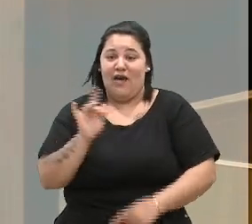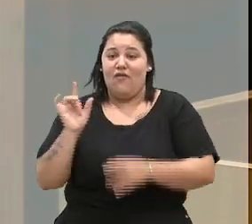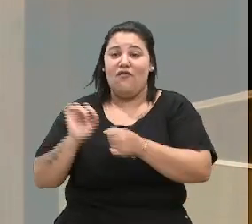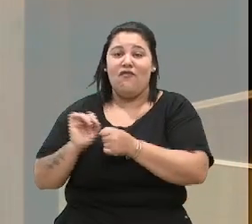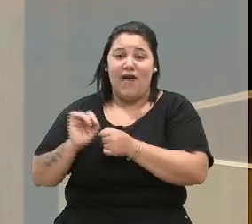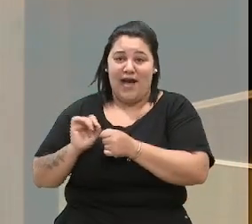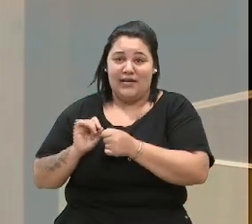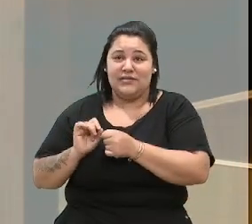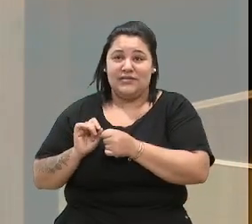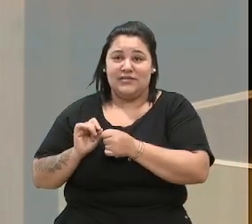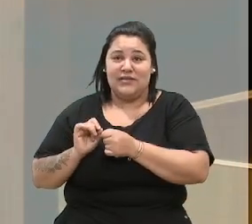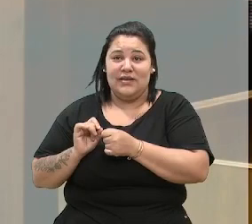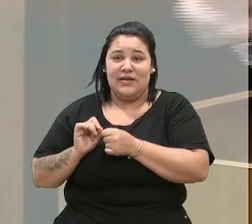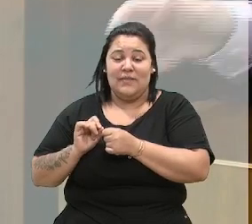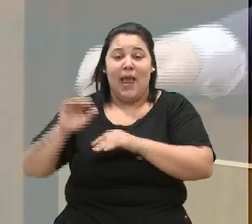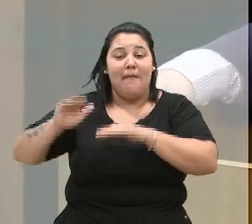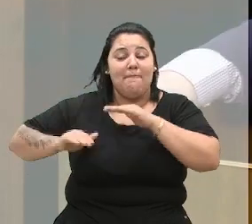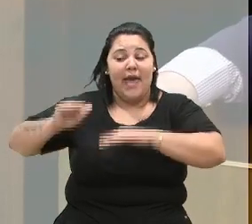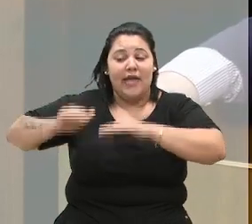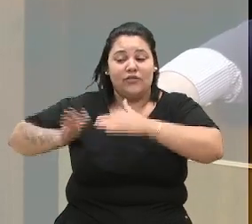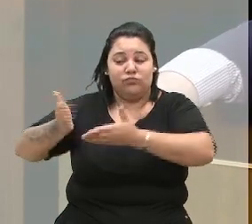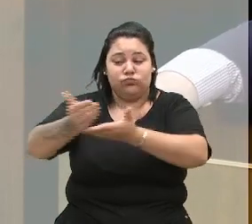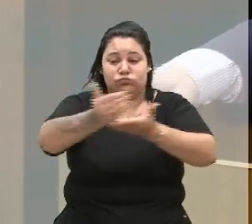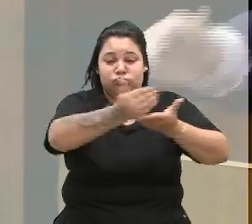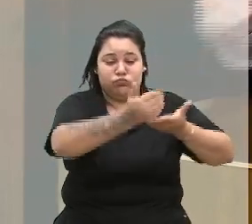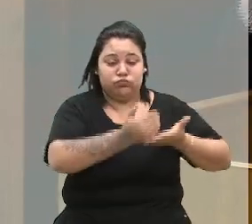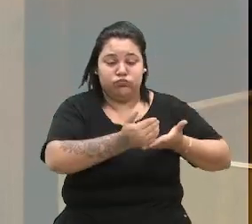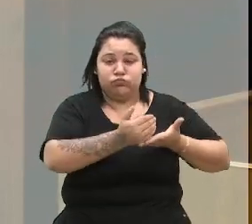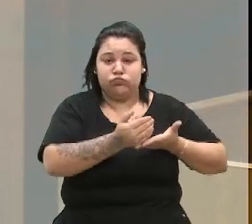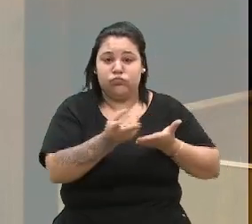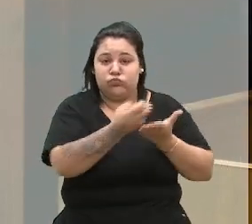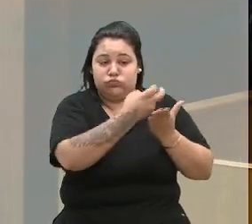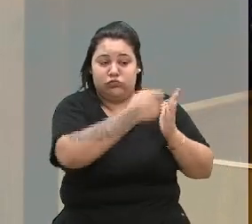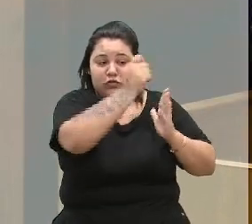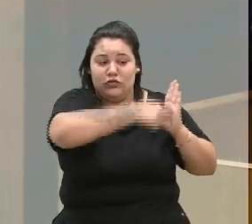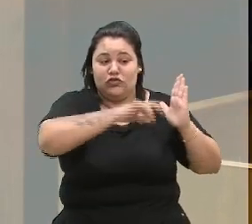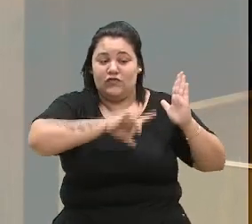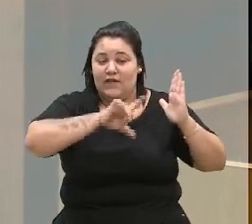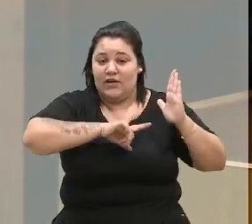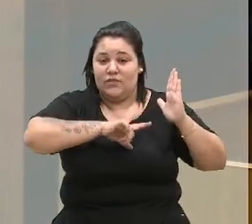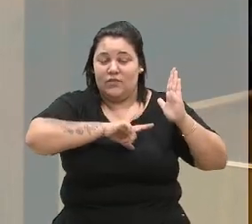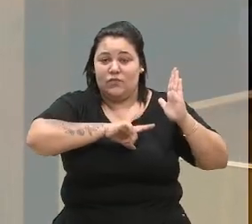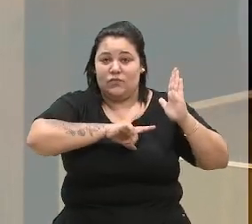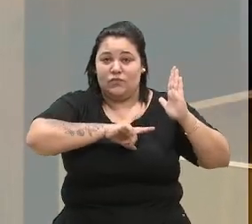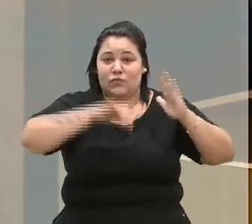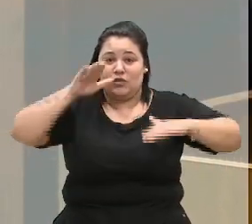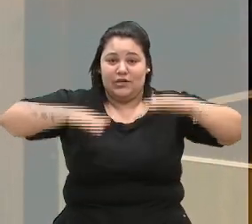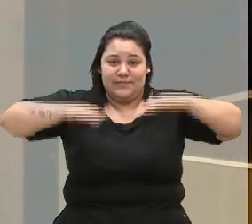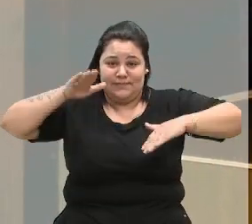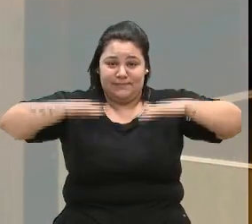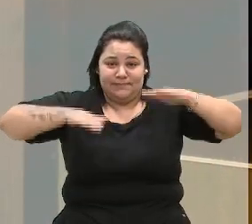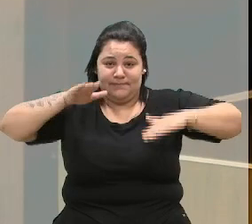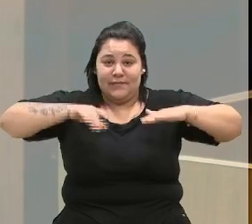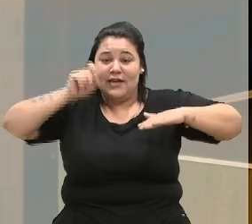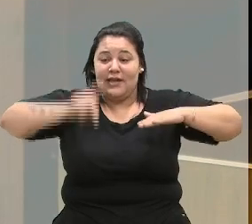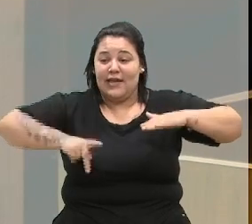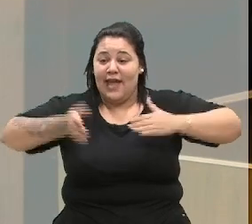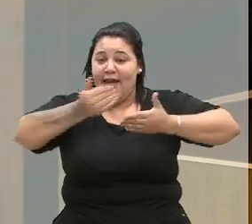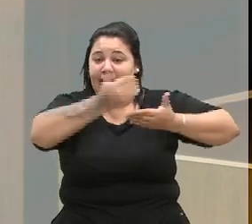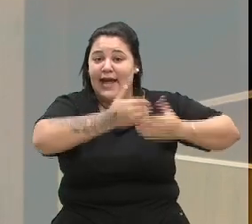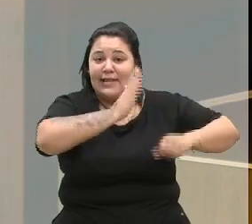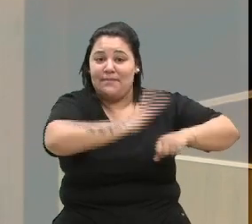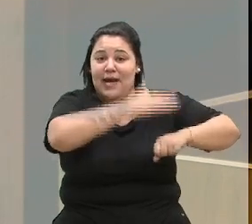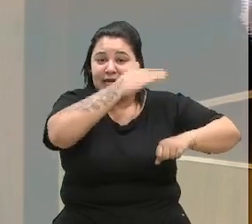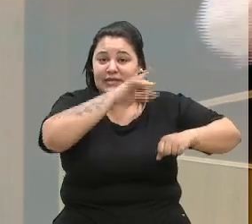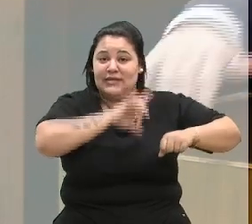que, pela média da arrecadação tributária, houvesse um ranking. Para quem arrecadasse mais,